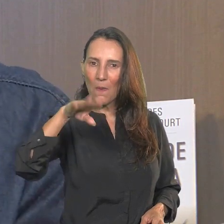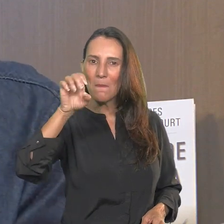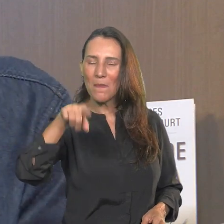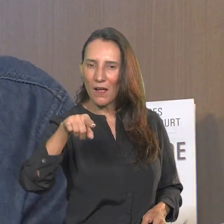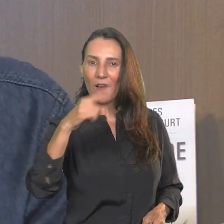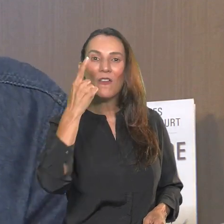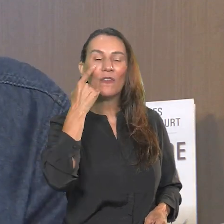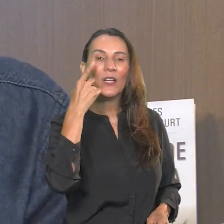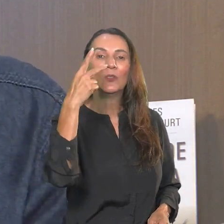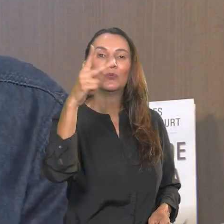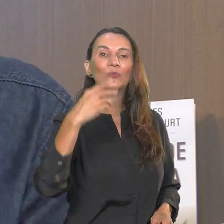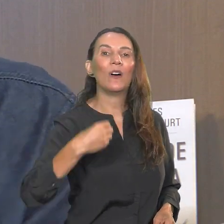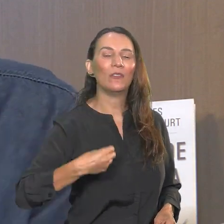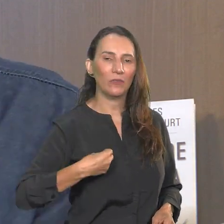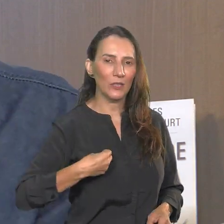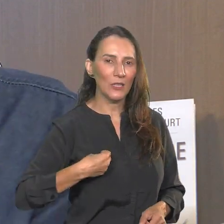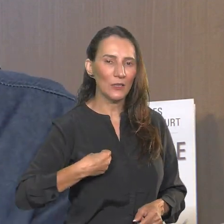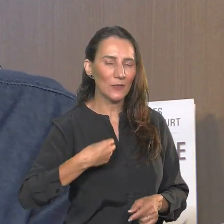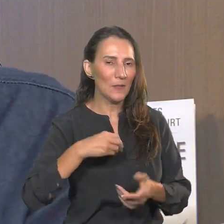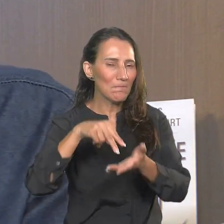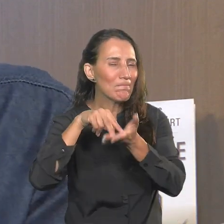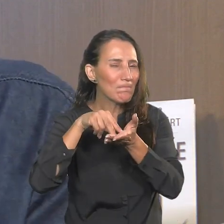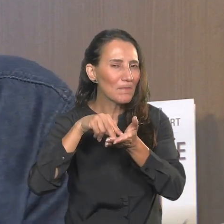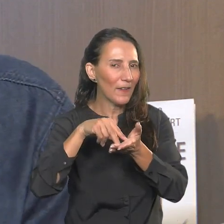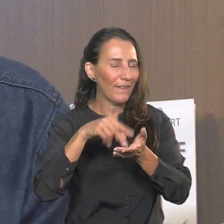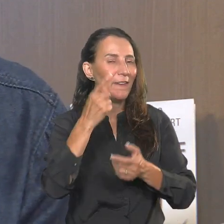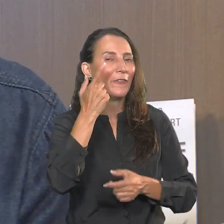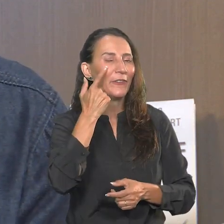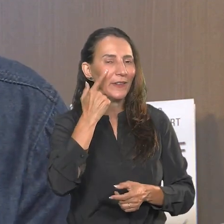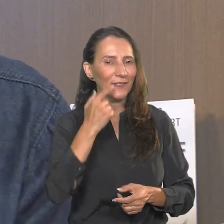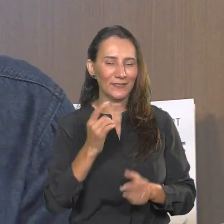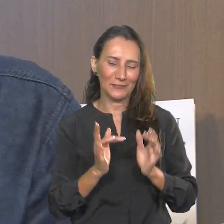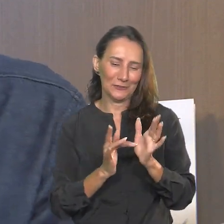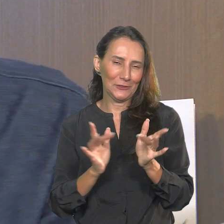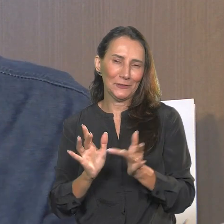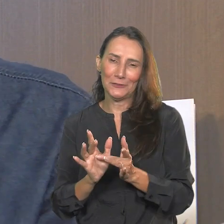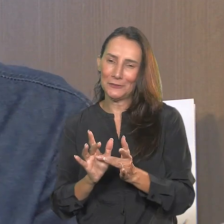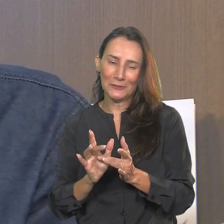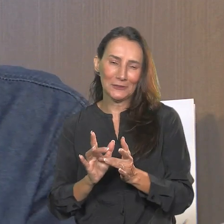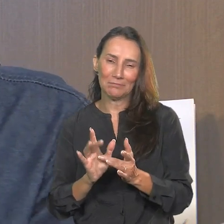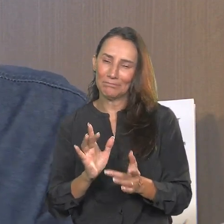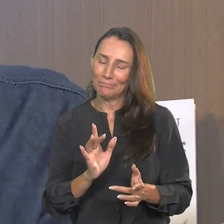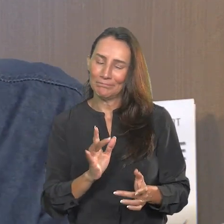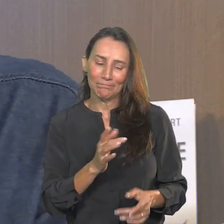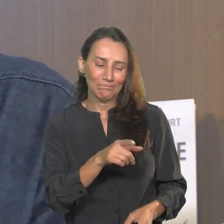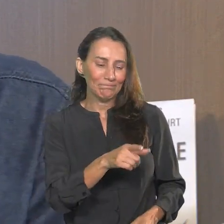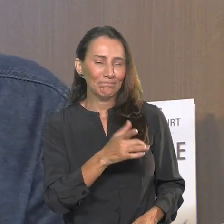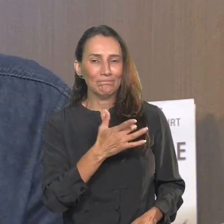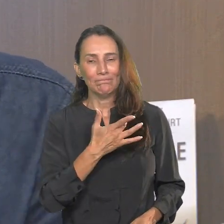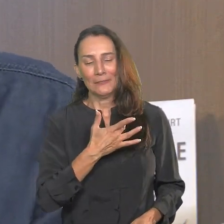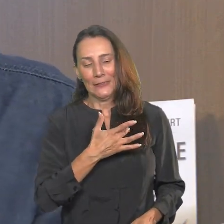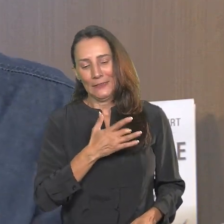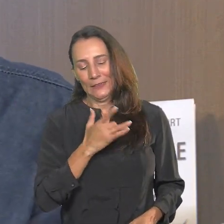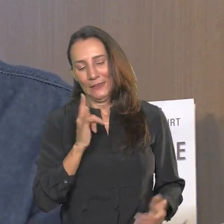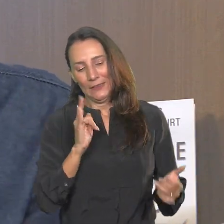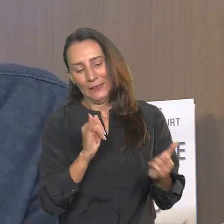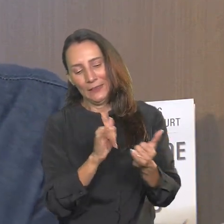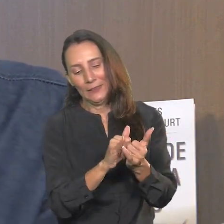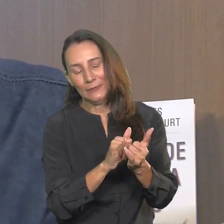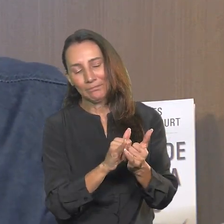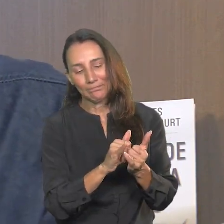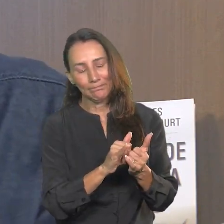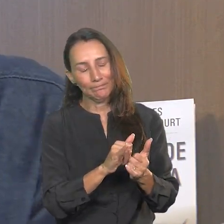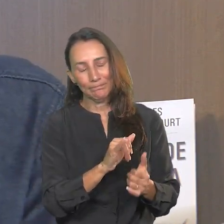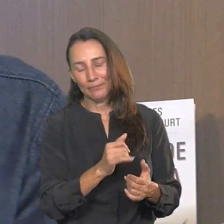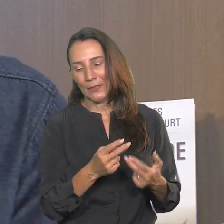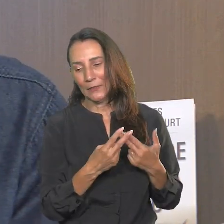a sua vida permanece em pé. É porque Jesus é amor. É porque Jesus tem compreensão. É porque Jesus